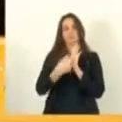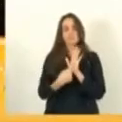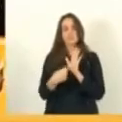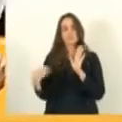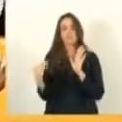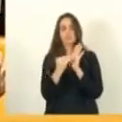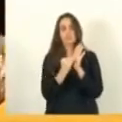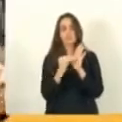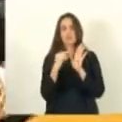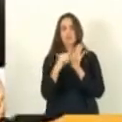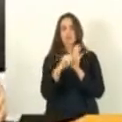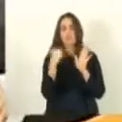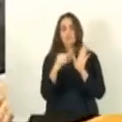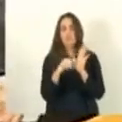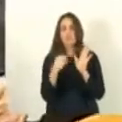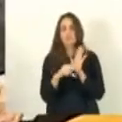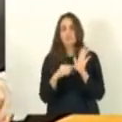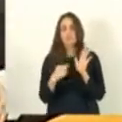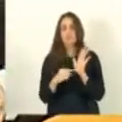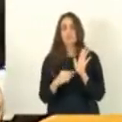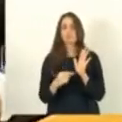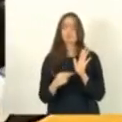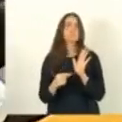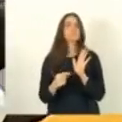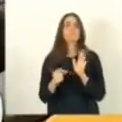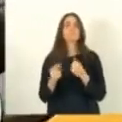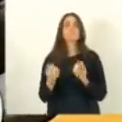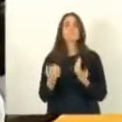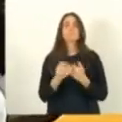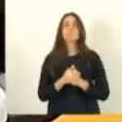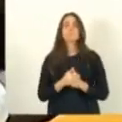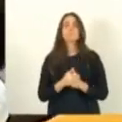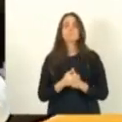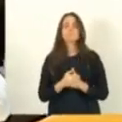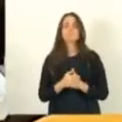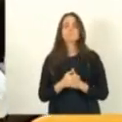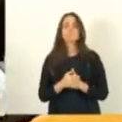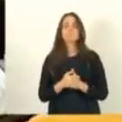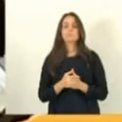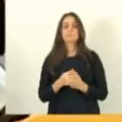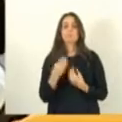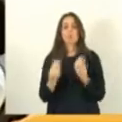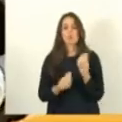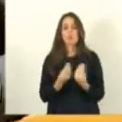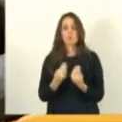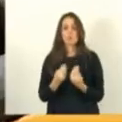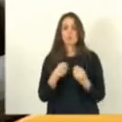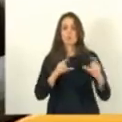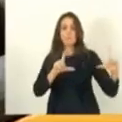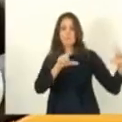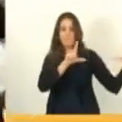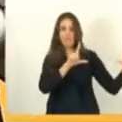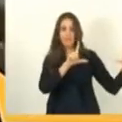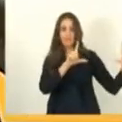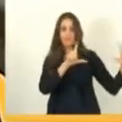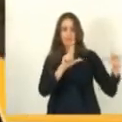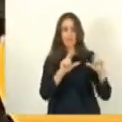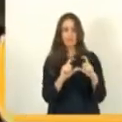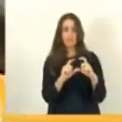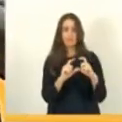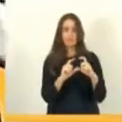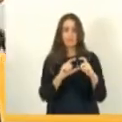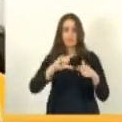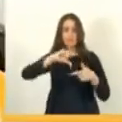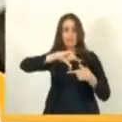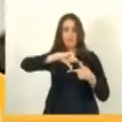essas informações devam ser colocadas, deputado Sérgio, através de um QR Code e que possa a